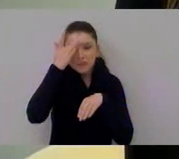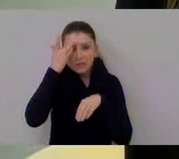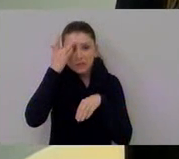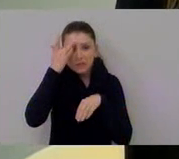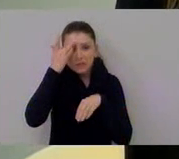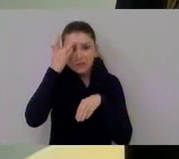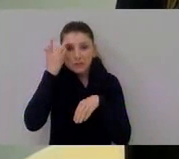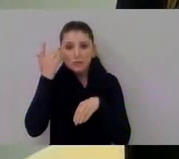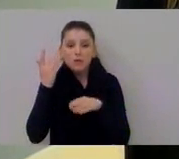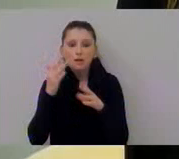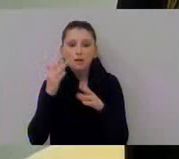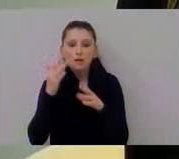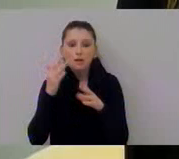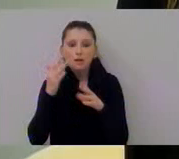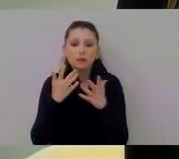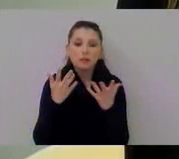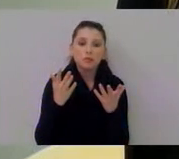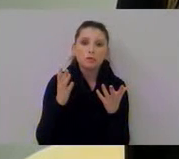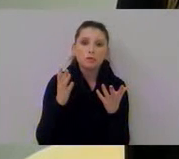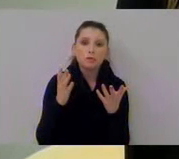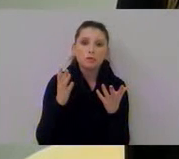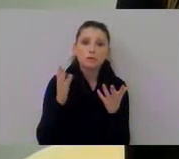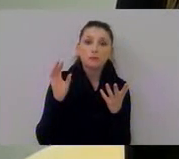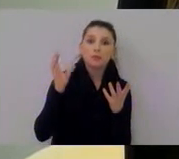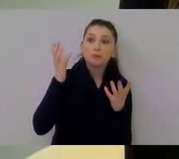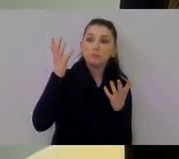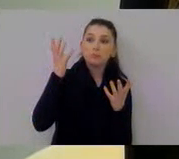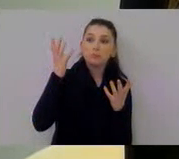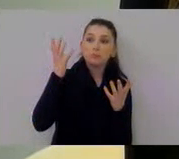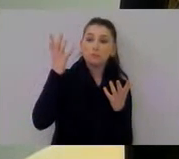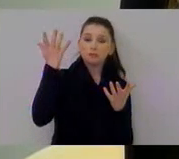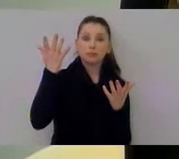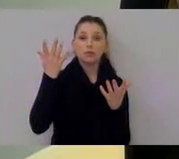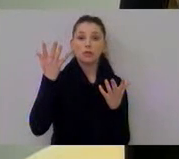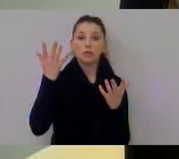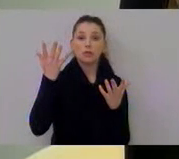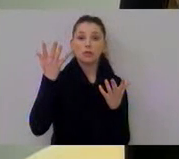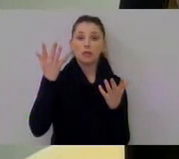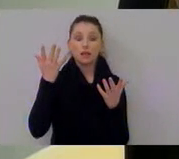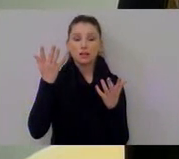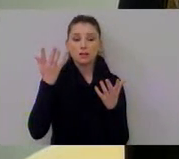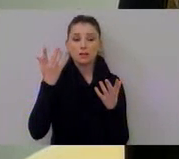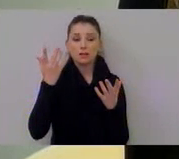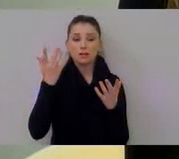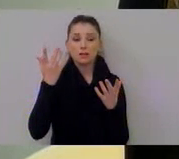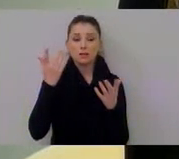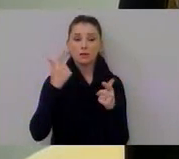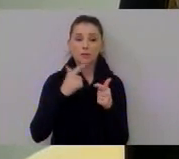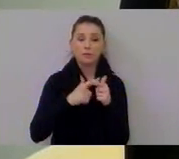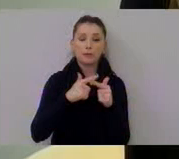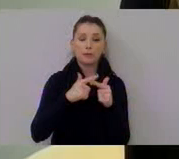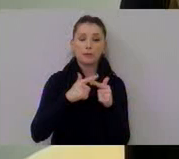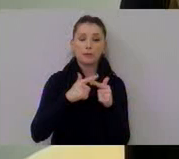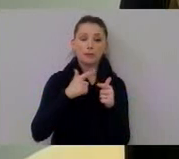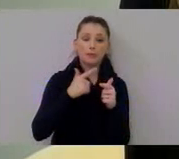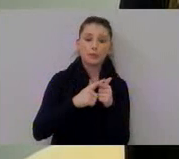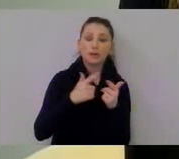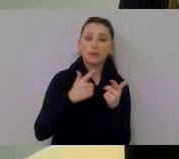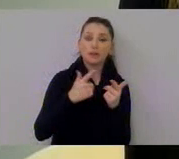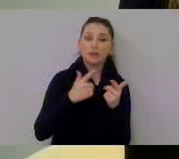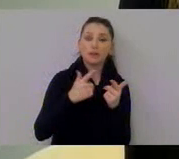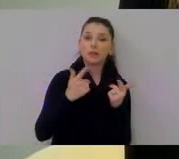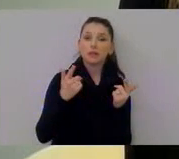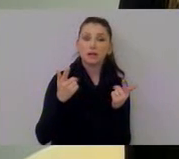por que enche tão rapidamente? Porque todos os dejetos da rua correm